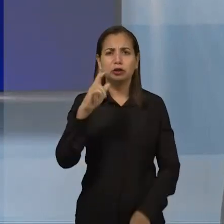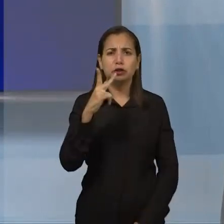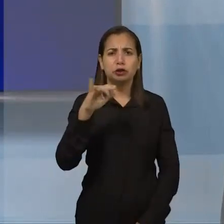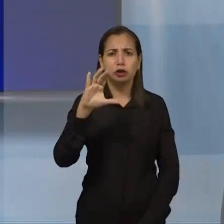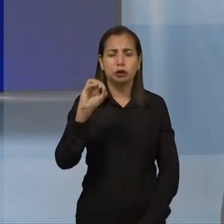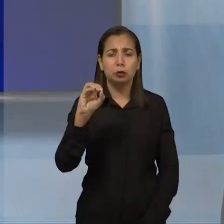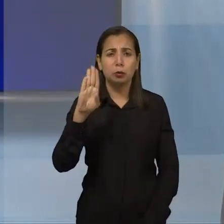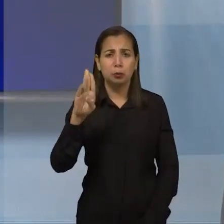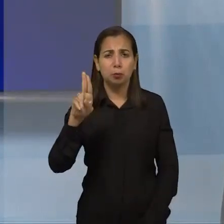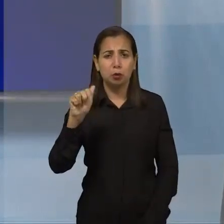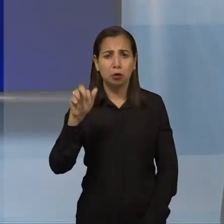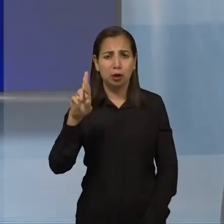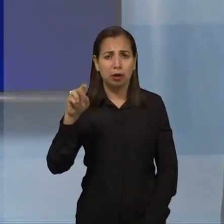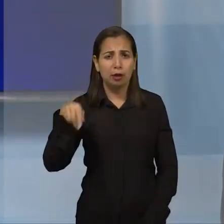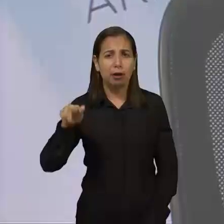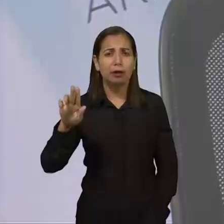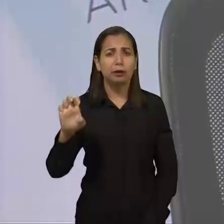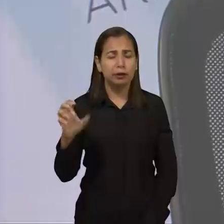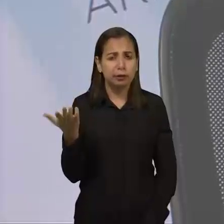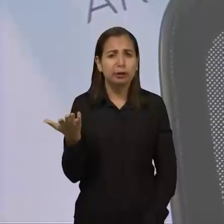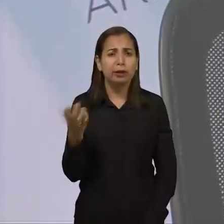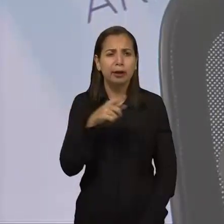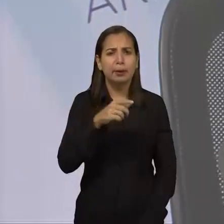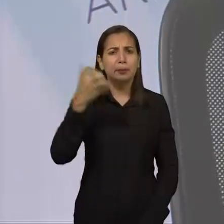buarquianos, fez toda aquela